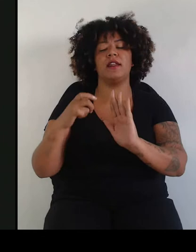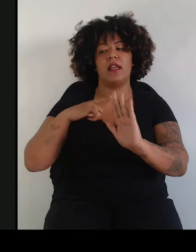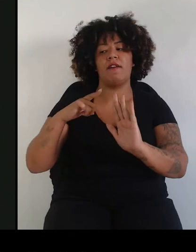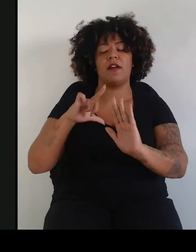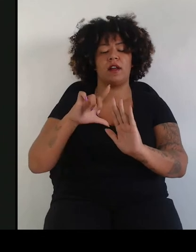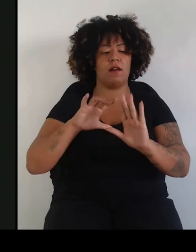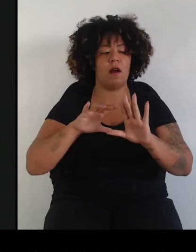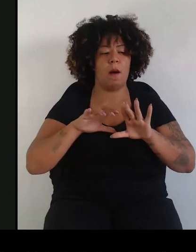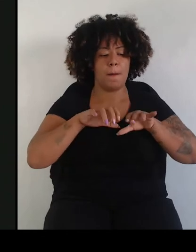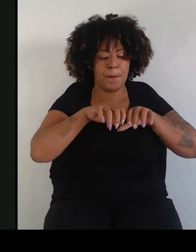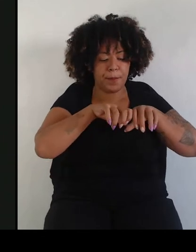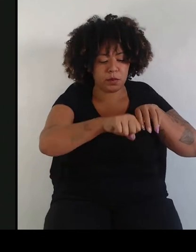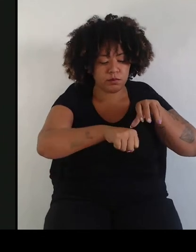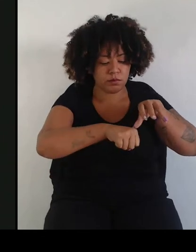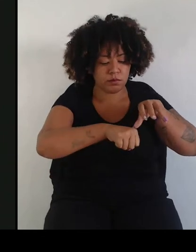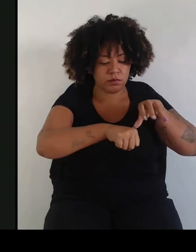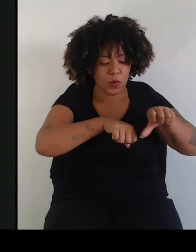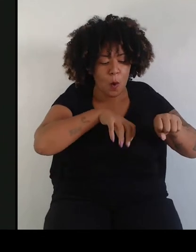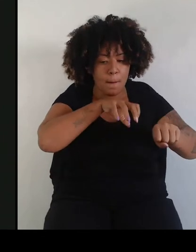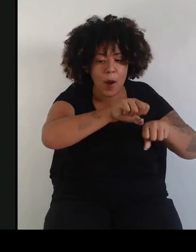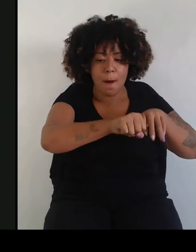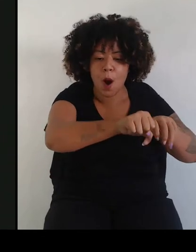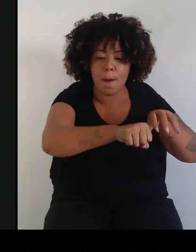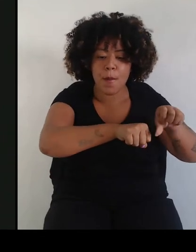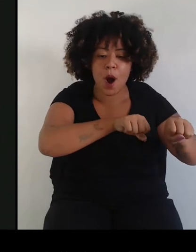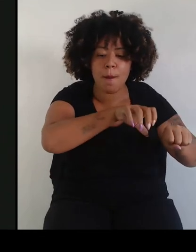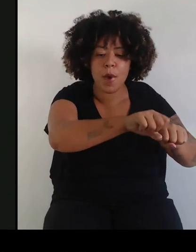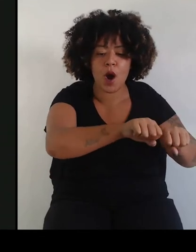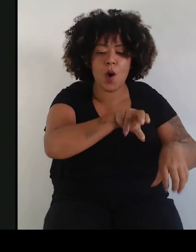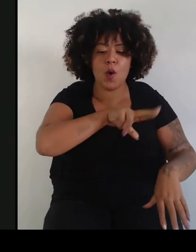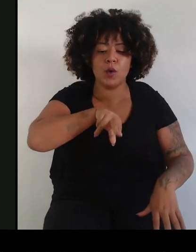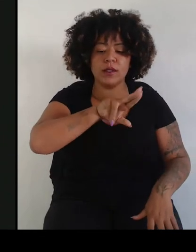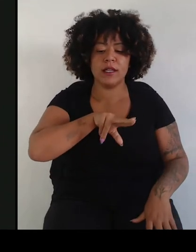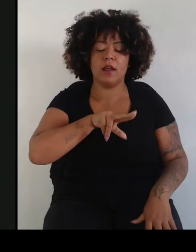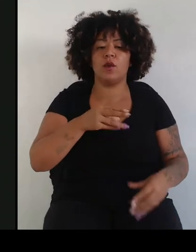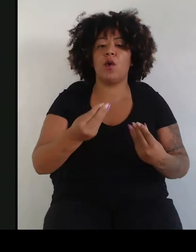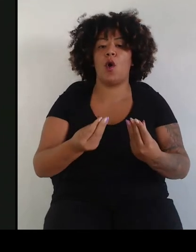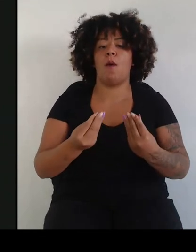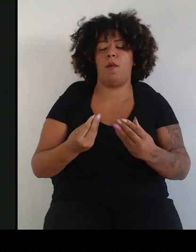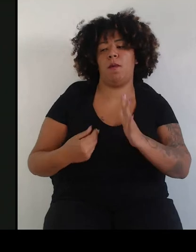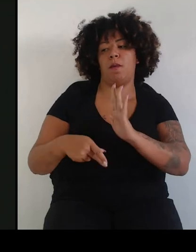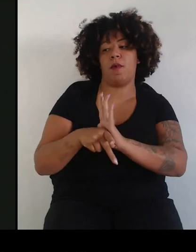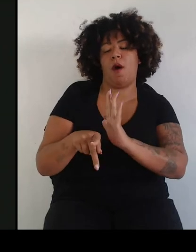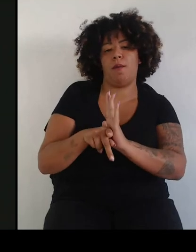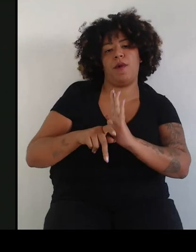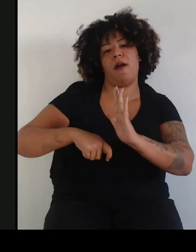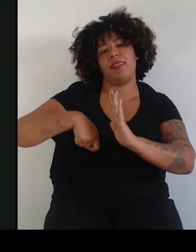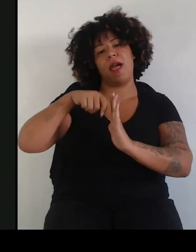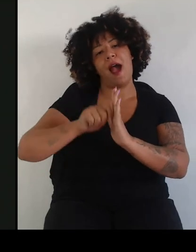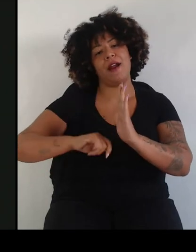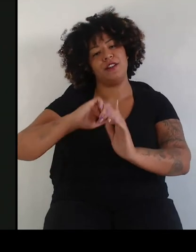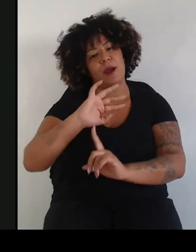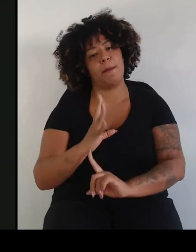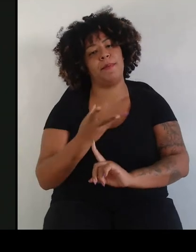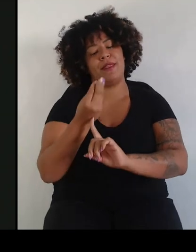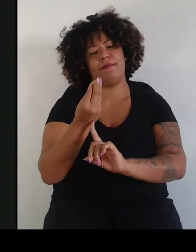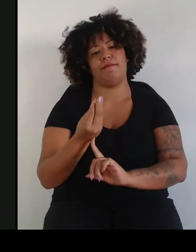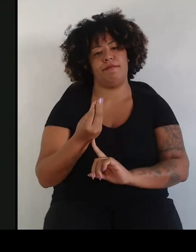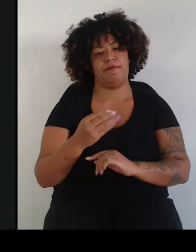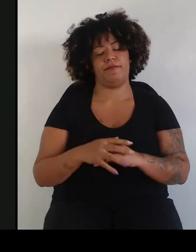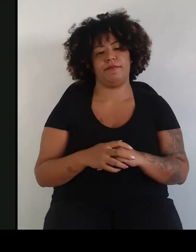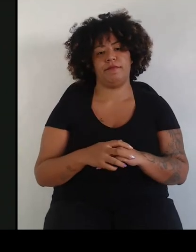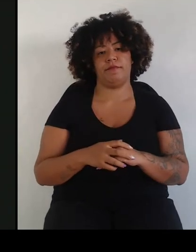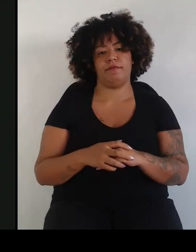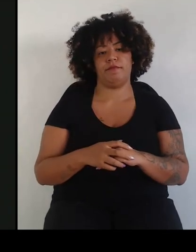por Francis Bacon em sua pintura ainda contemporaneamente